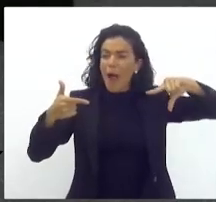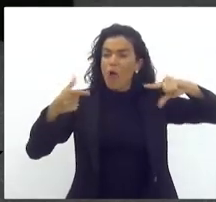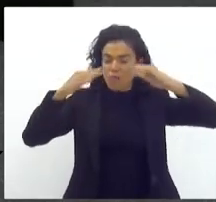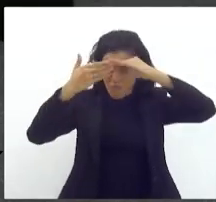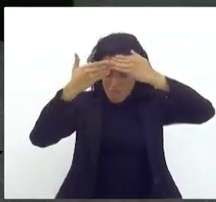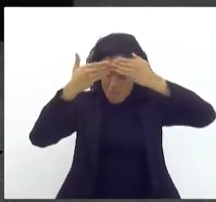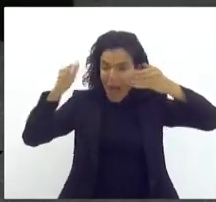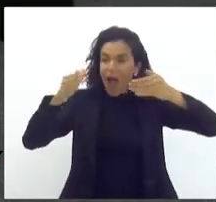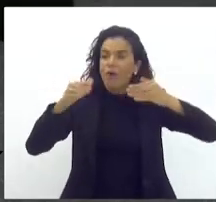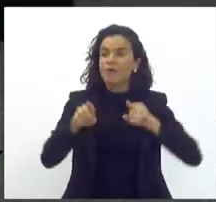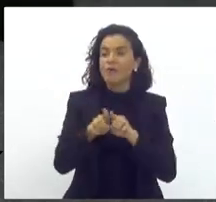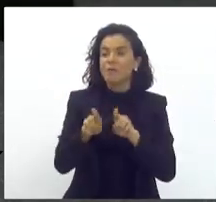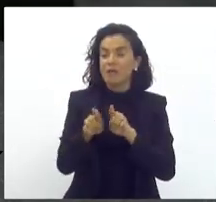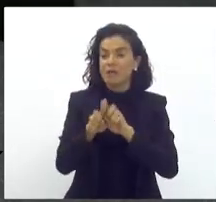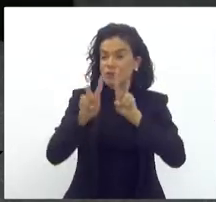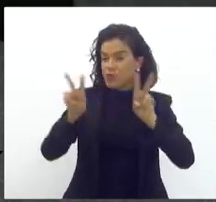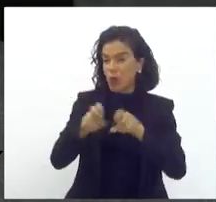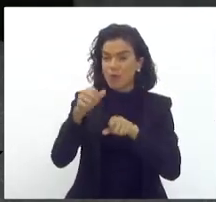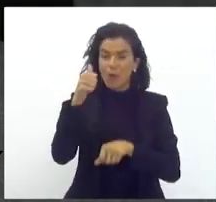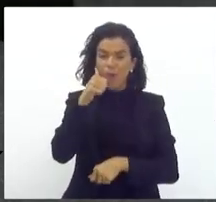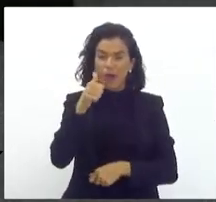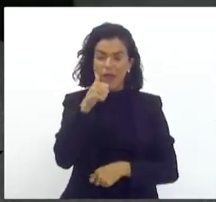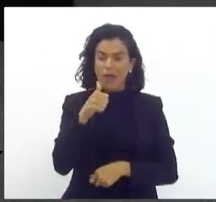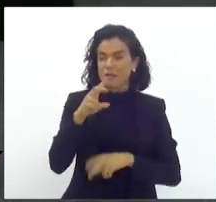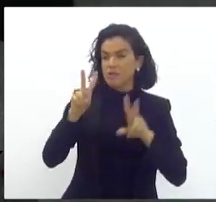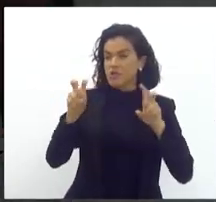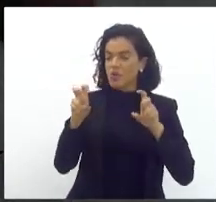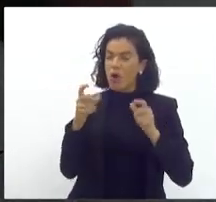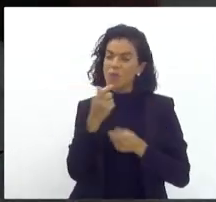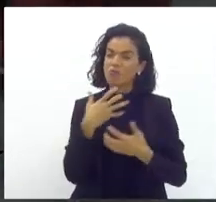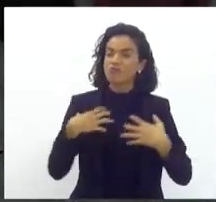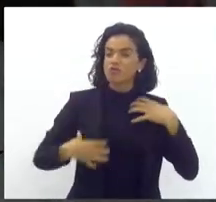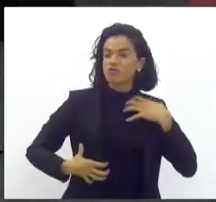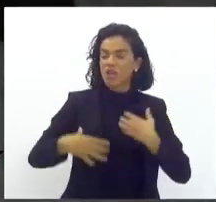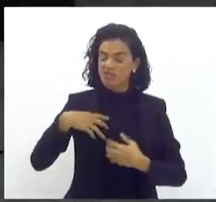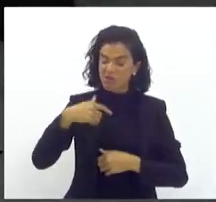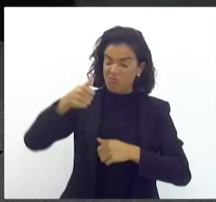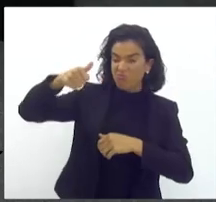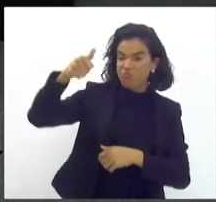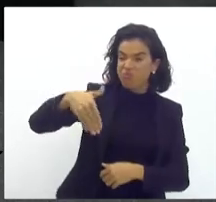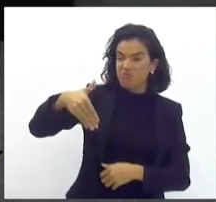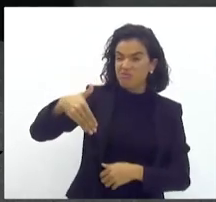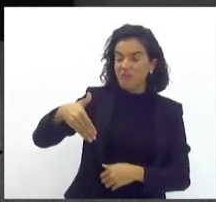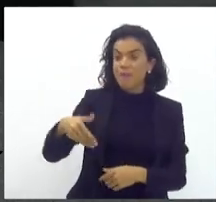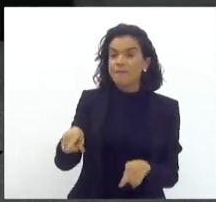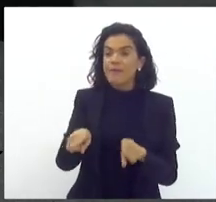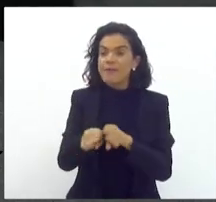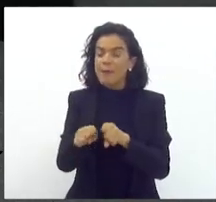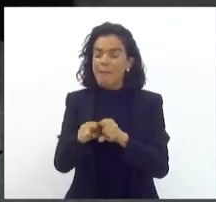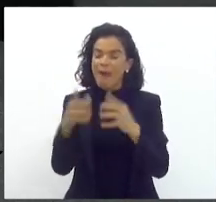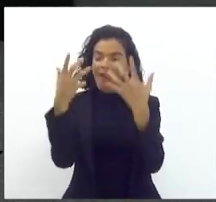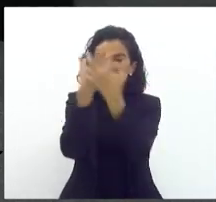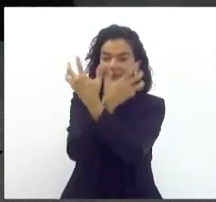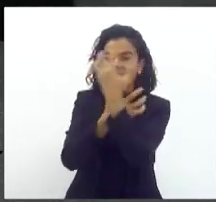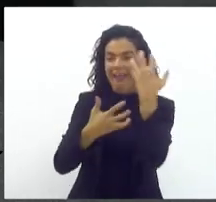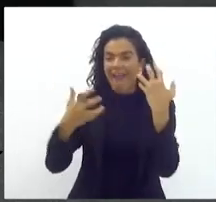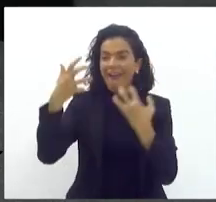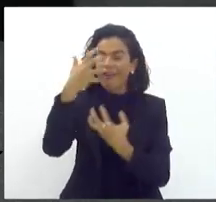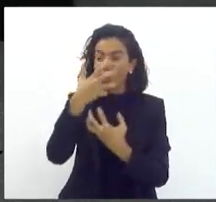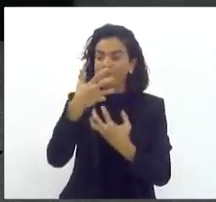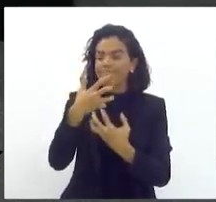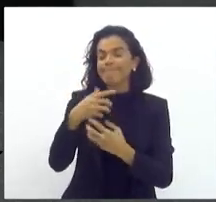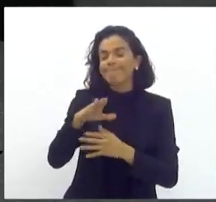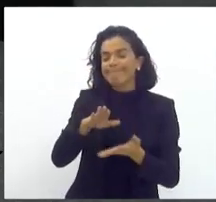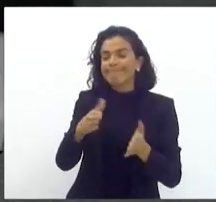a questão da mulher da irreverência da hipocrisia e nos encantou a todos foi uma